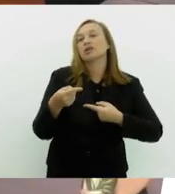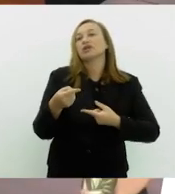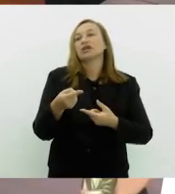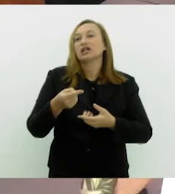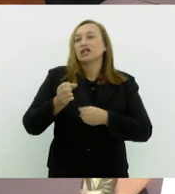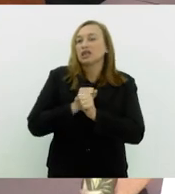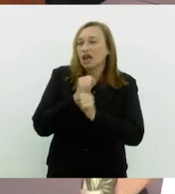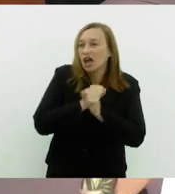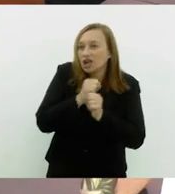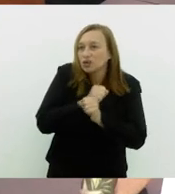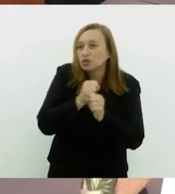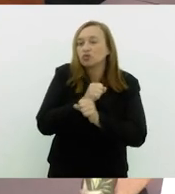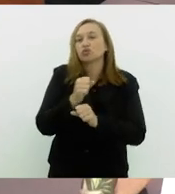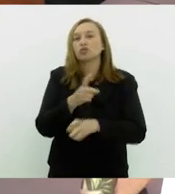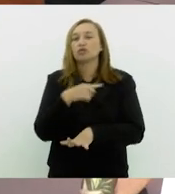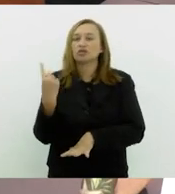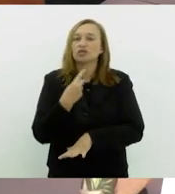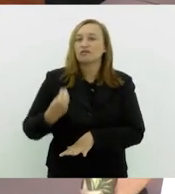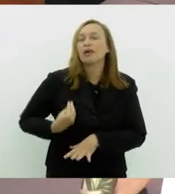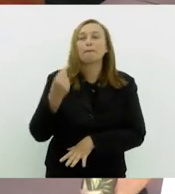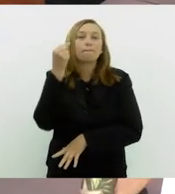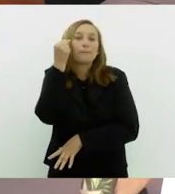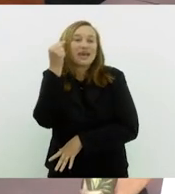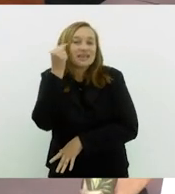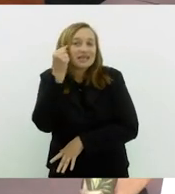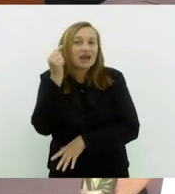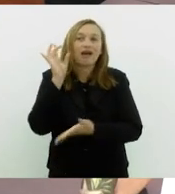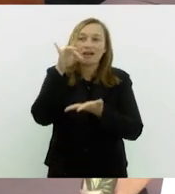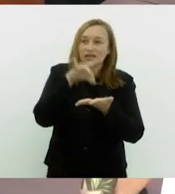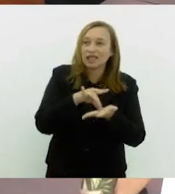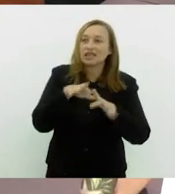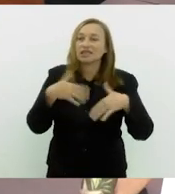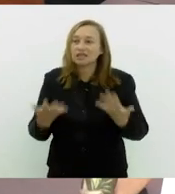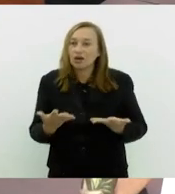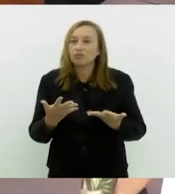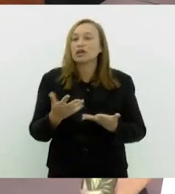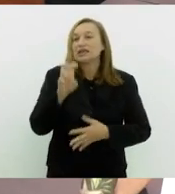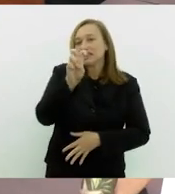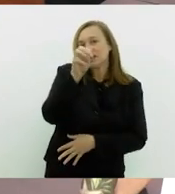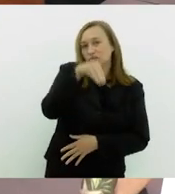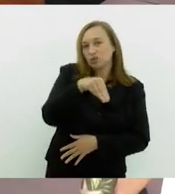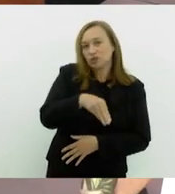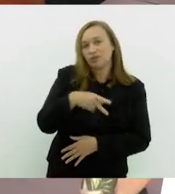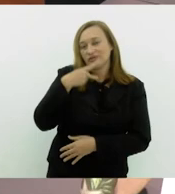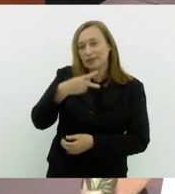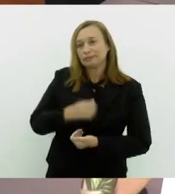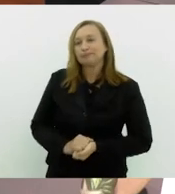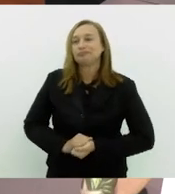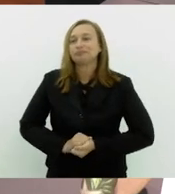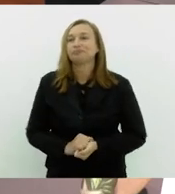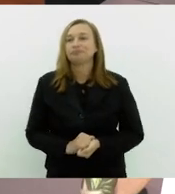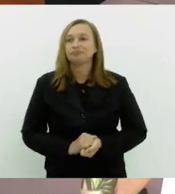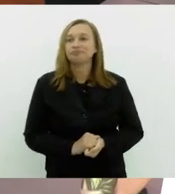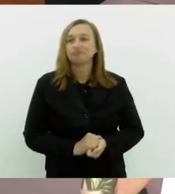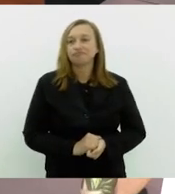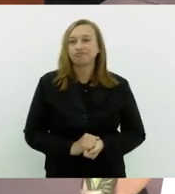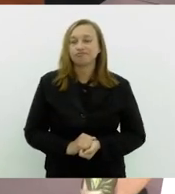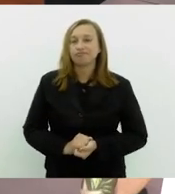muito tempo conosco para pensar as realidades. A senhora dispõe de 5 minutos.